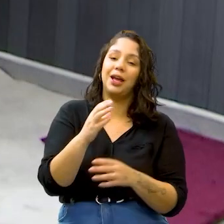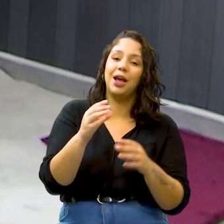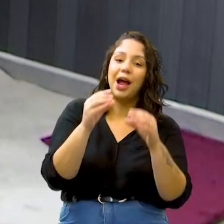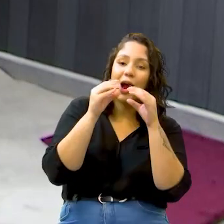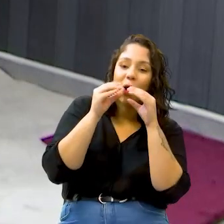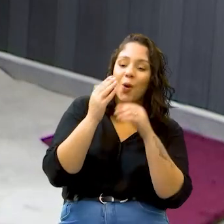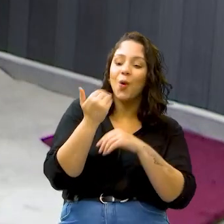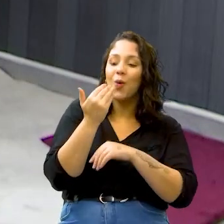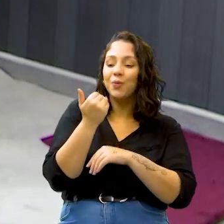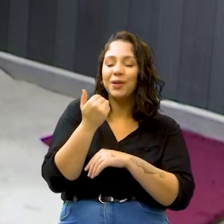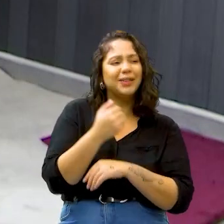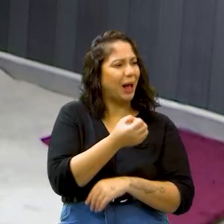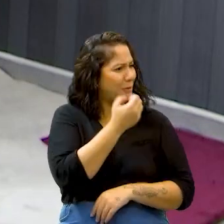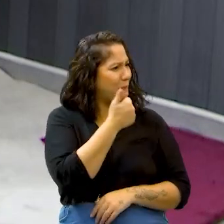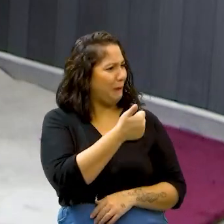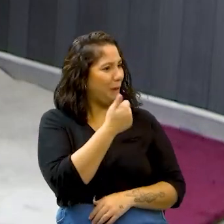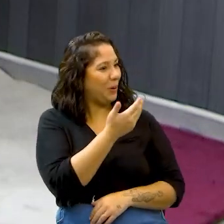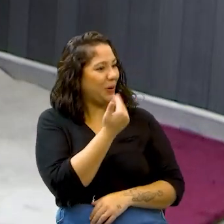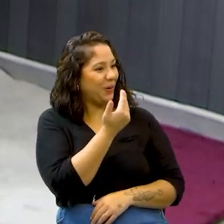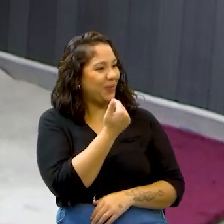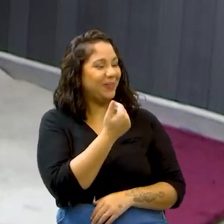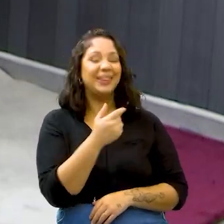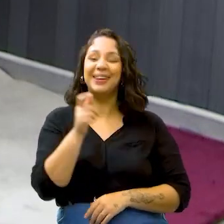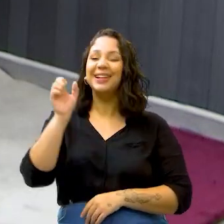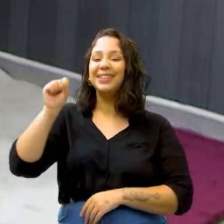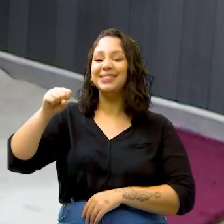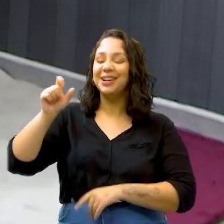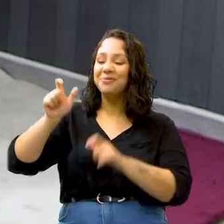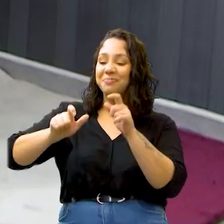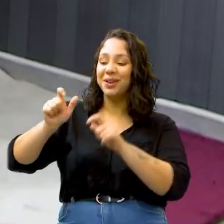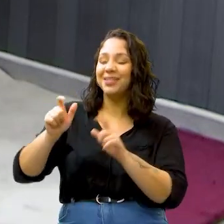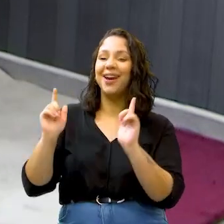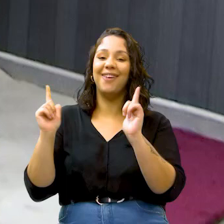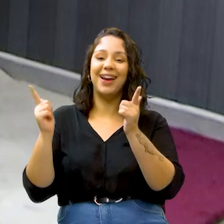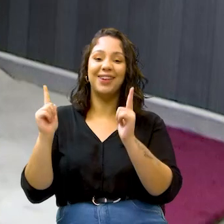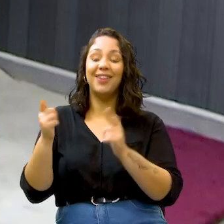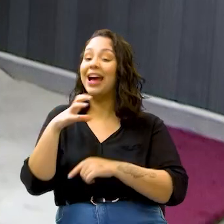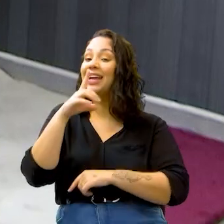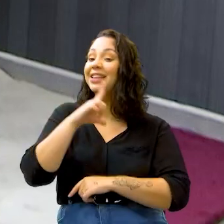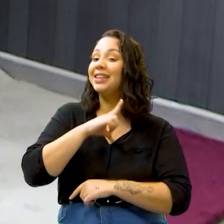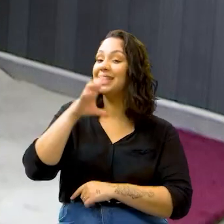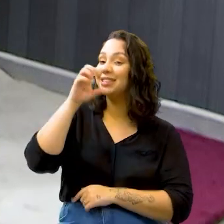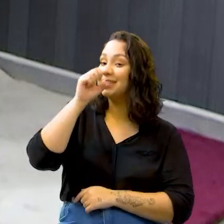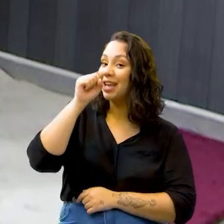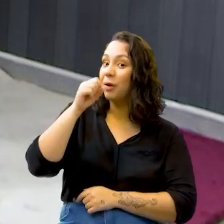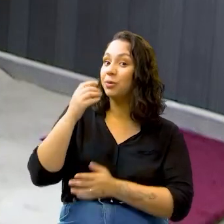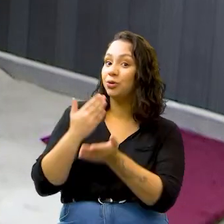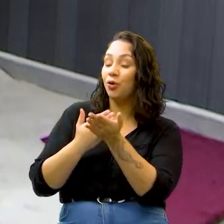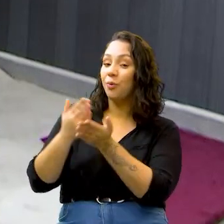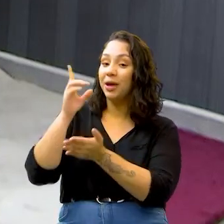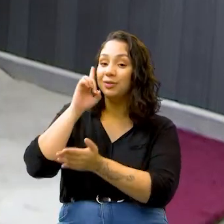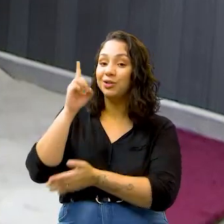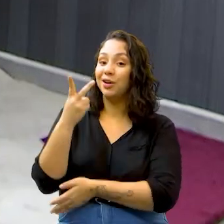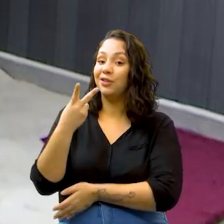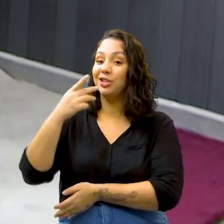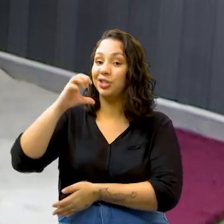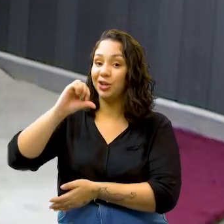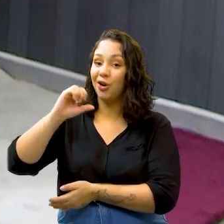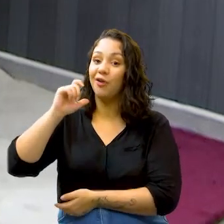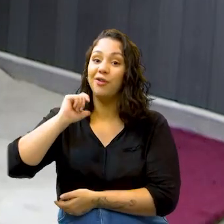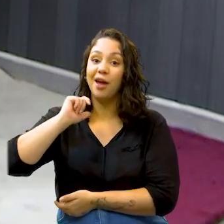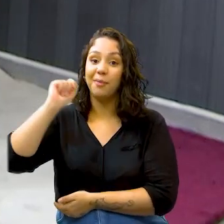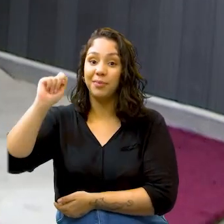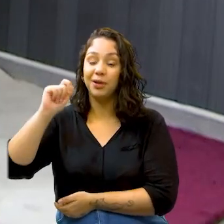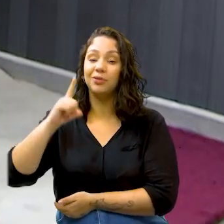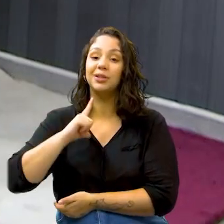da daquela lanche vai ter Opa o pessoal se animais se inscrever e vir para cá será aos sábados vai começar no próximo 29